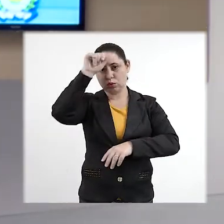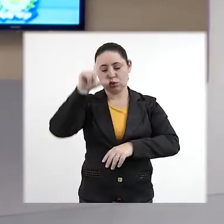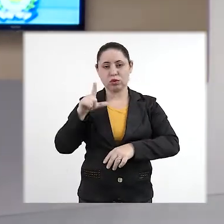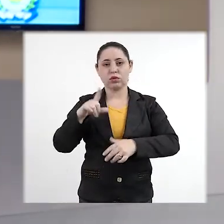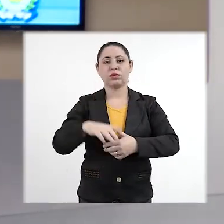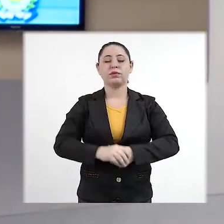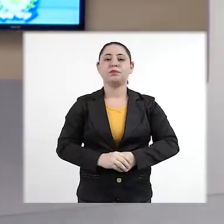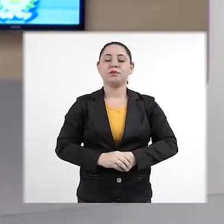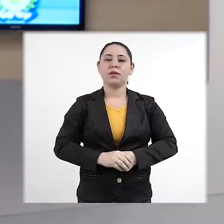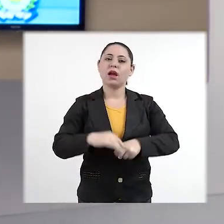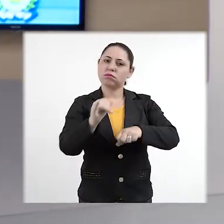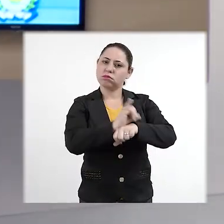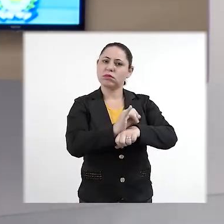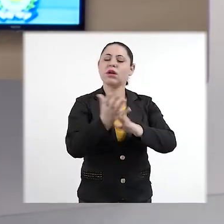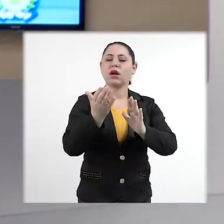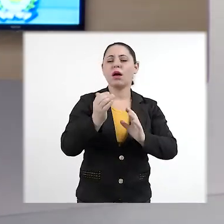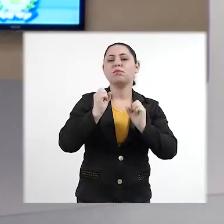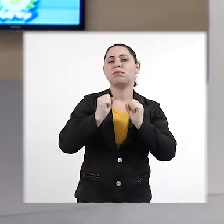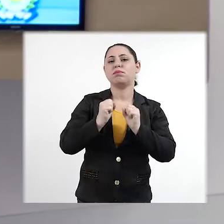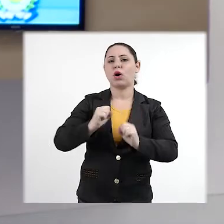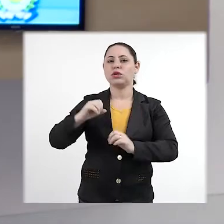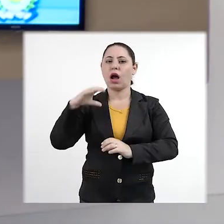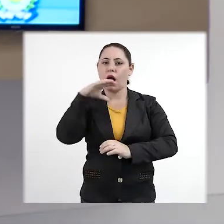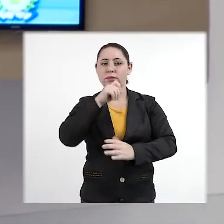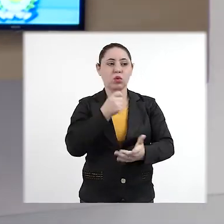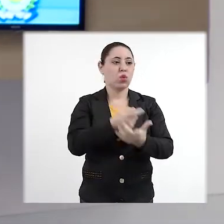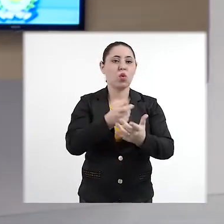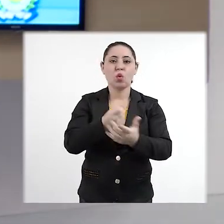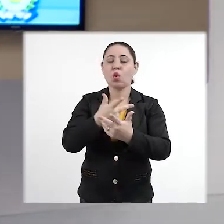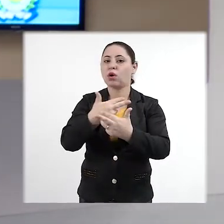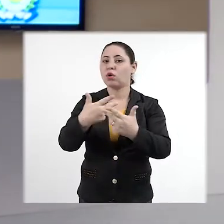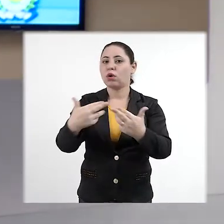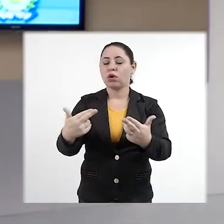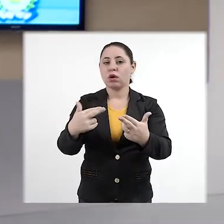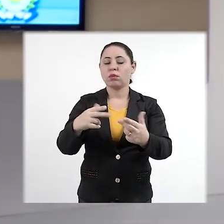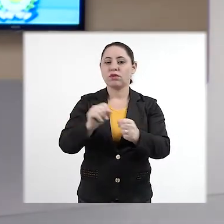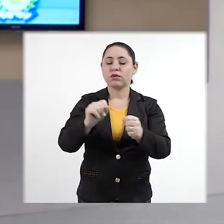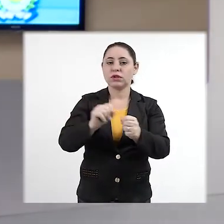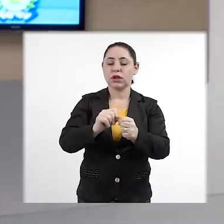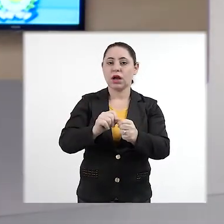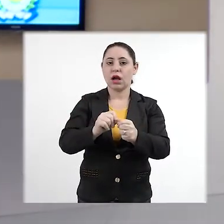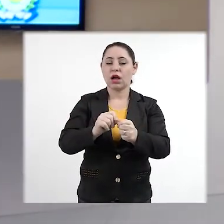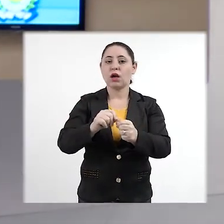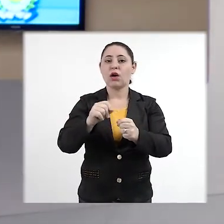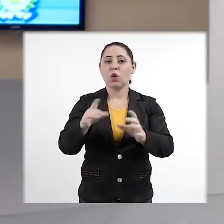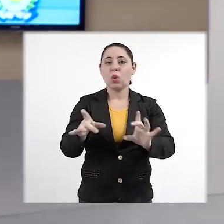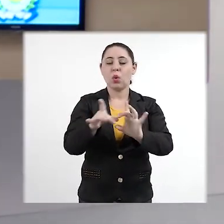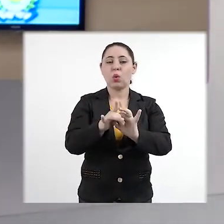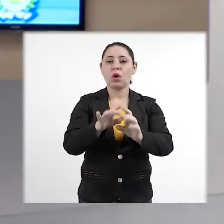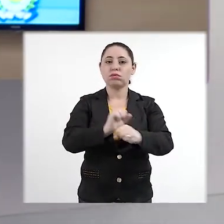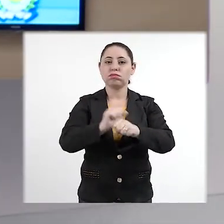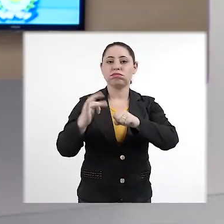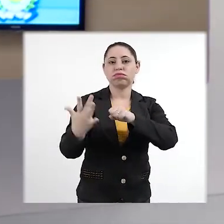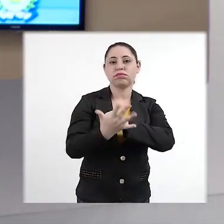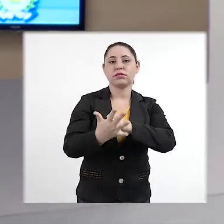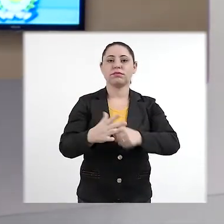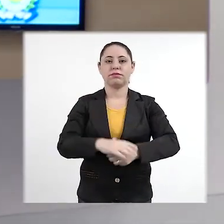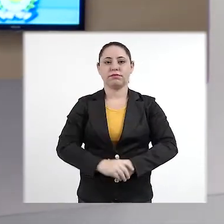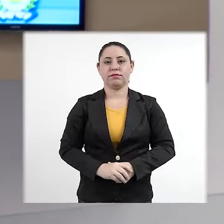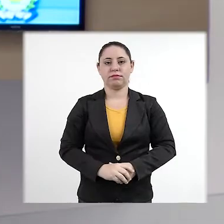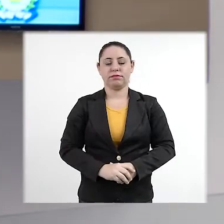de Mato Grosso do Sul. A medida possibilita compras rápidas para atuar em demandas relacionadas